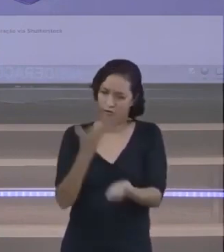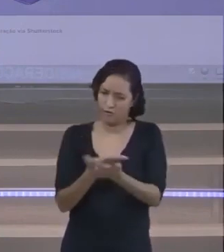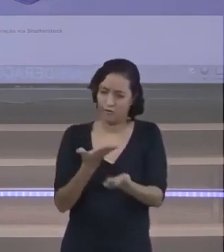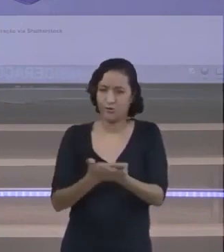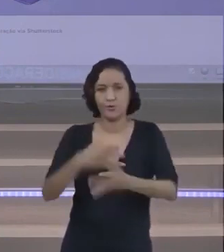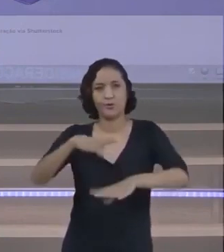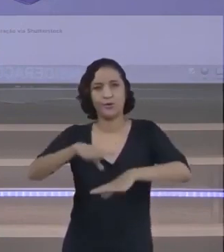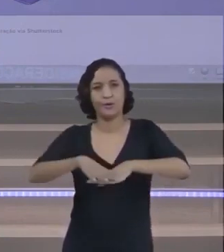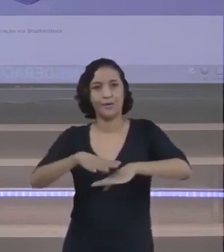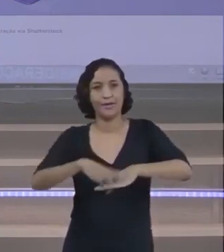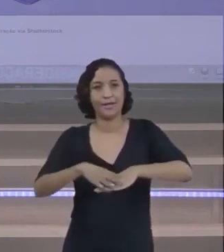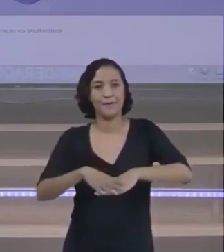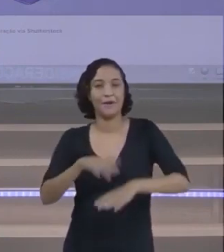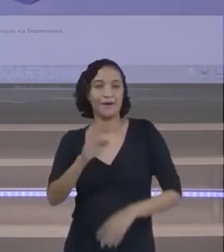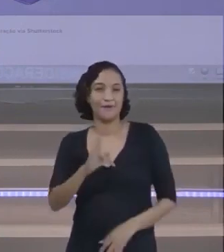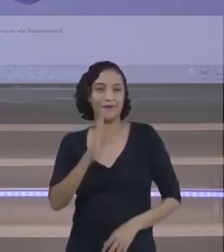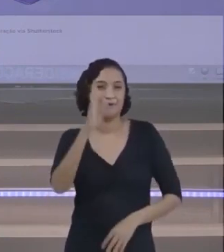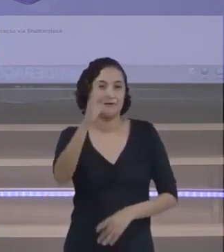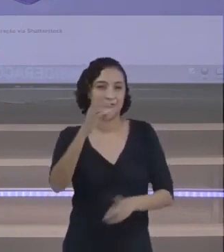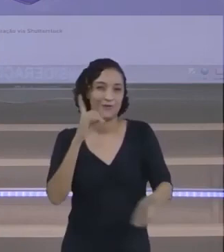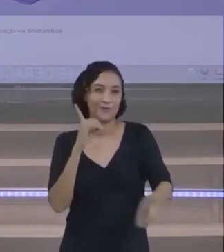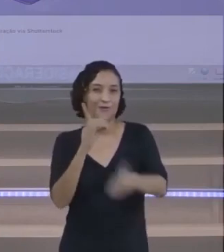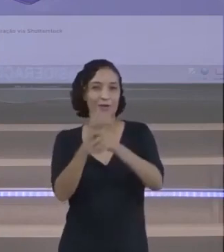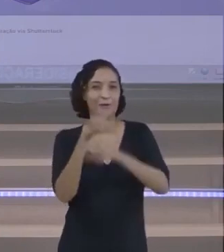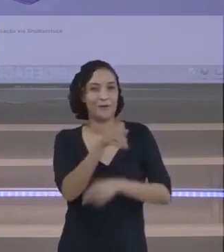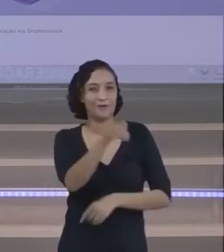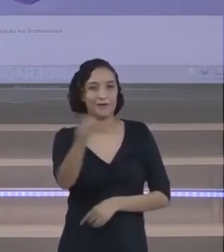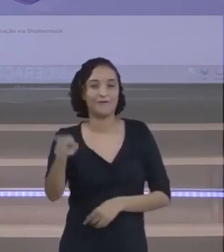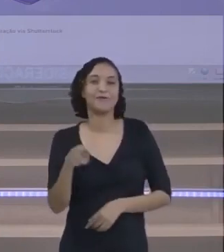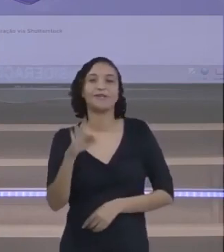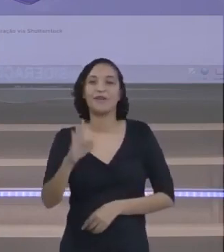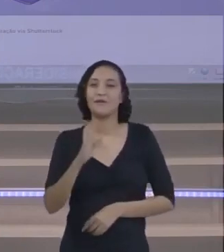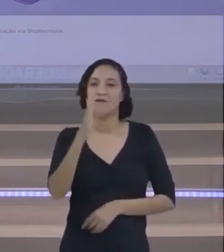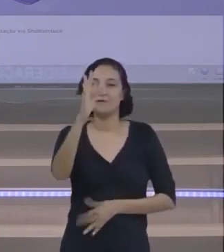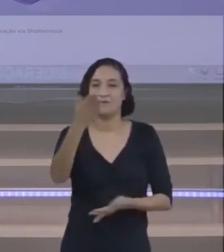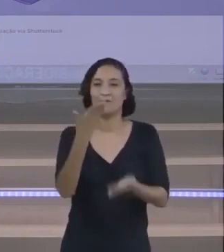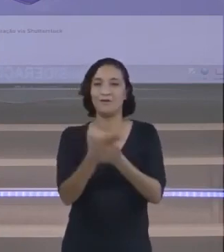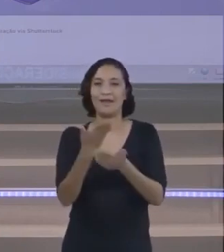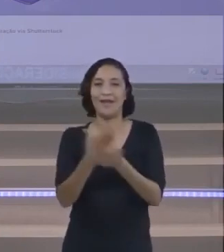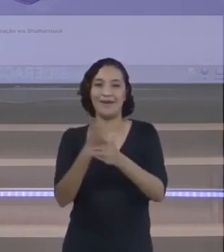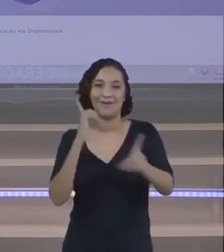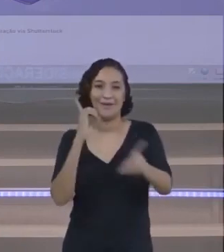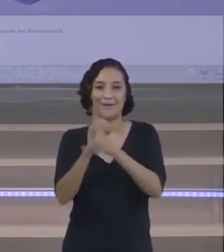estudem. Até o próximo encontro, até a próxima aula, estaremos juntos